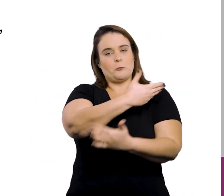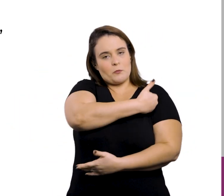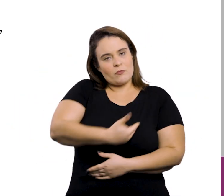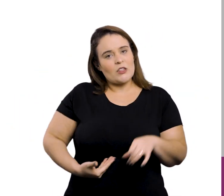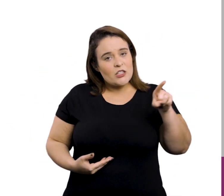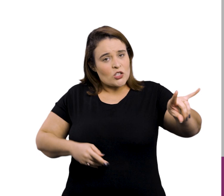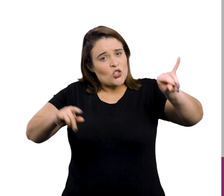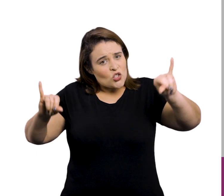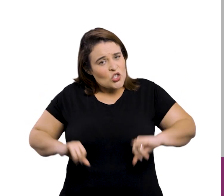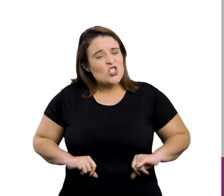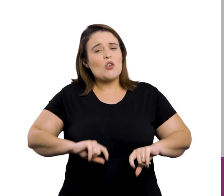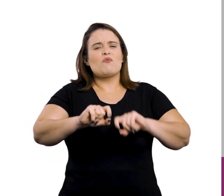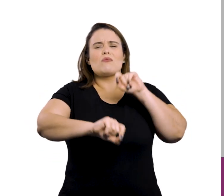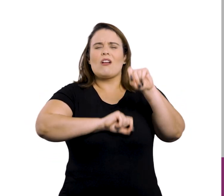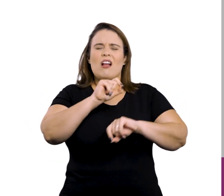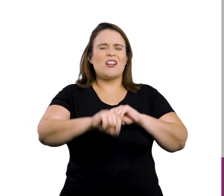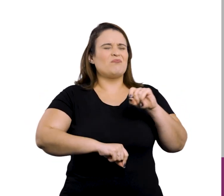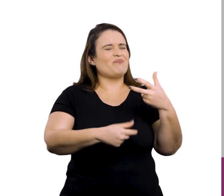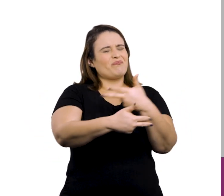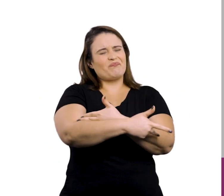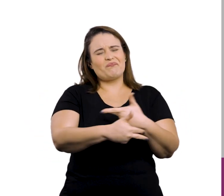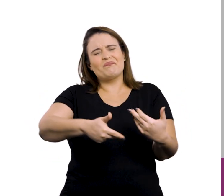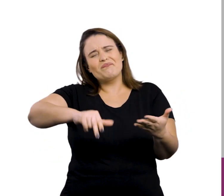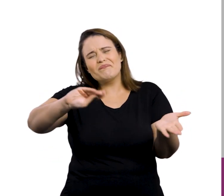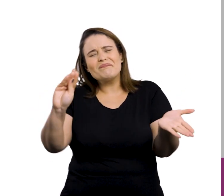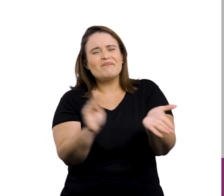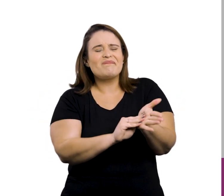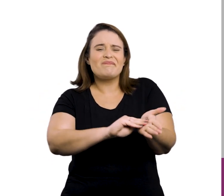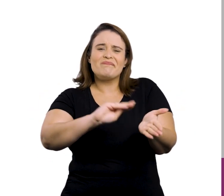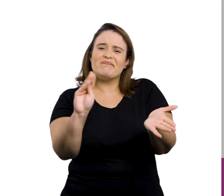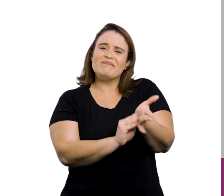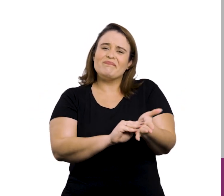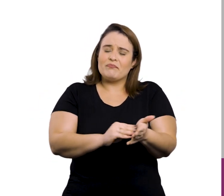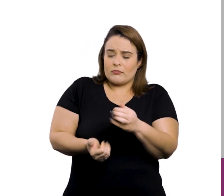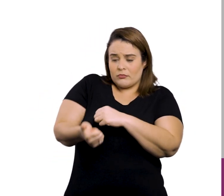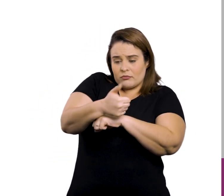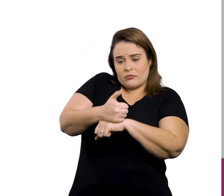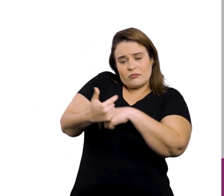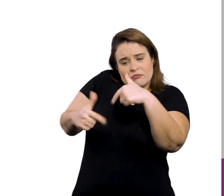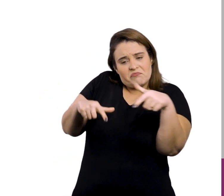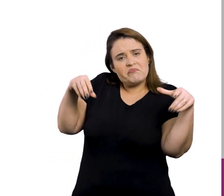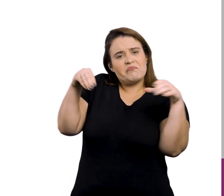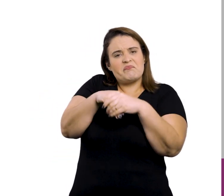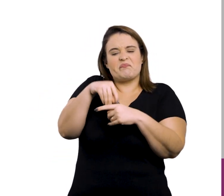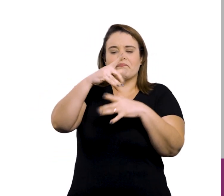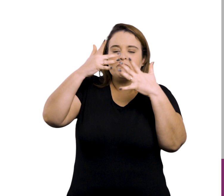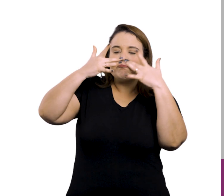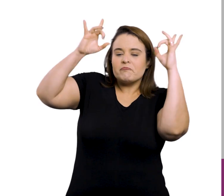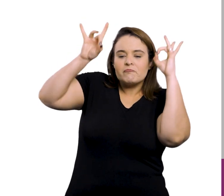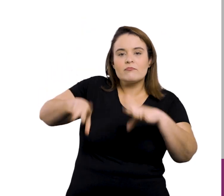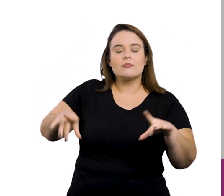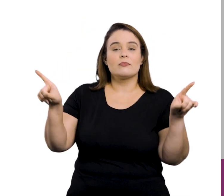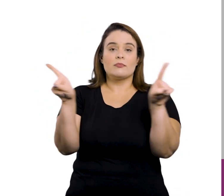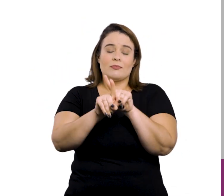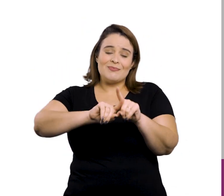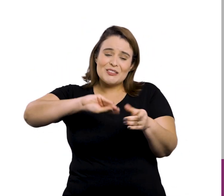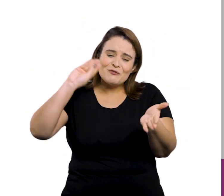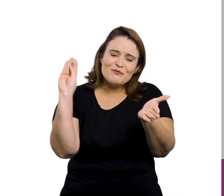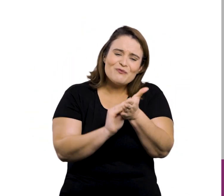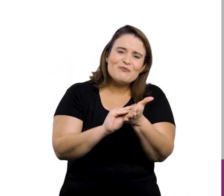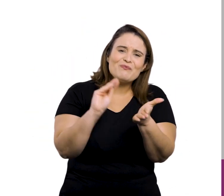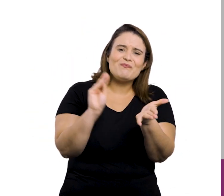Brasil. Portanto, é também a escola pública que mais sofre com a precariedade de recursos, com a desvalorização